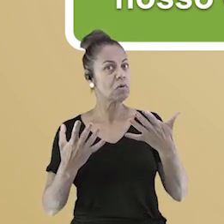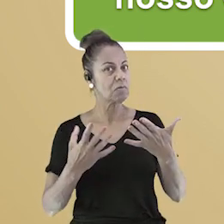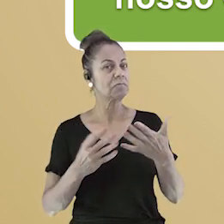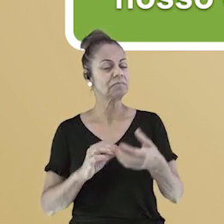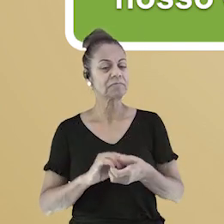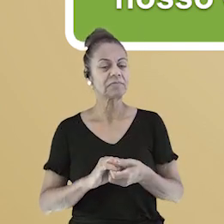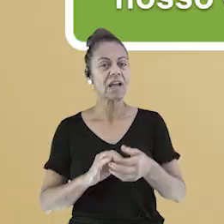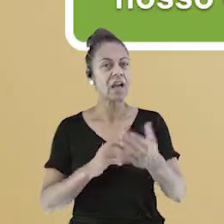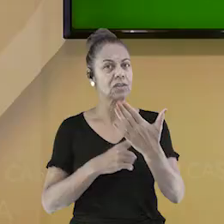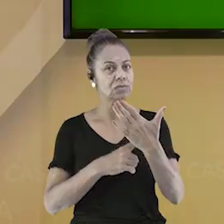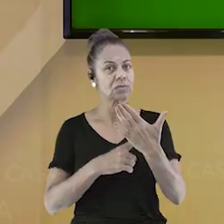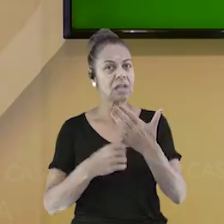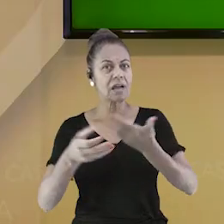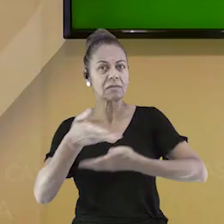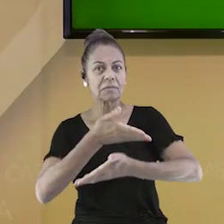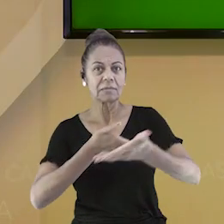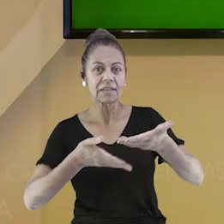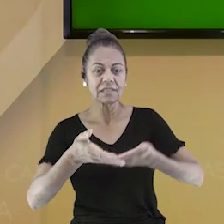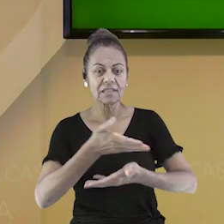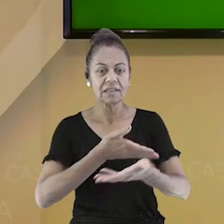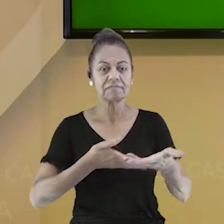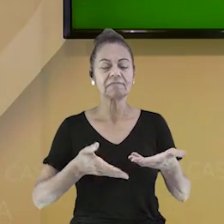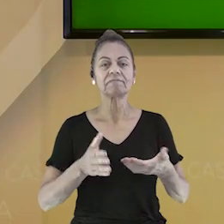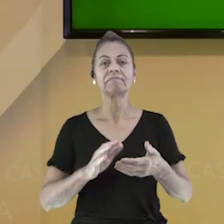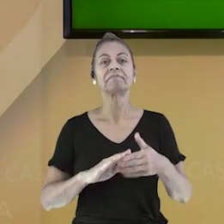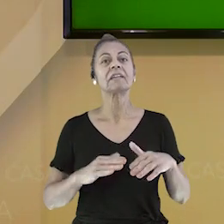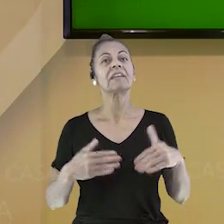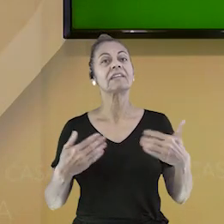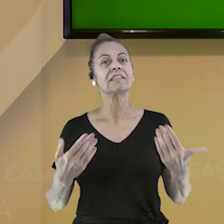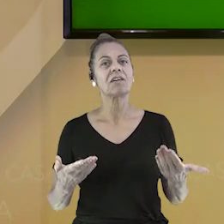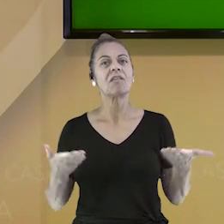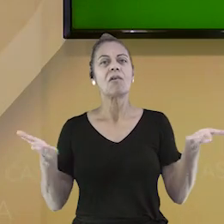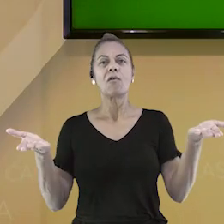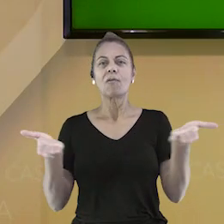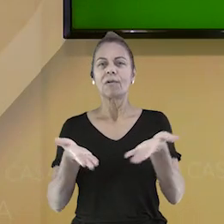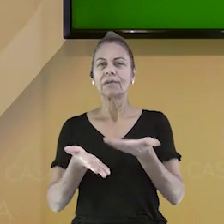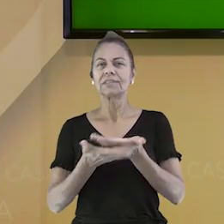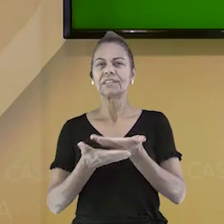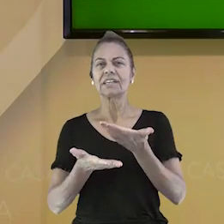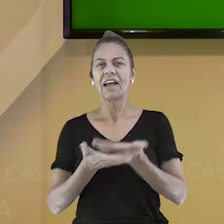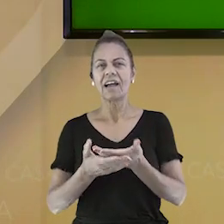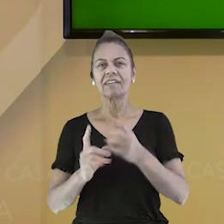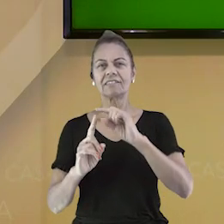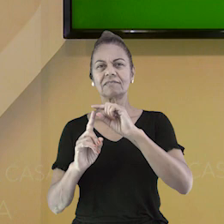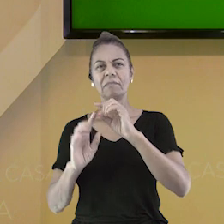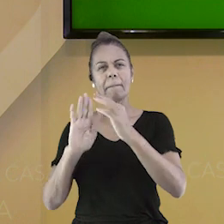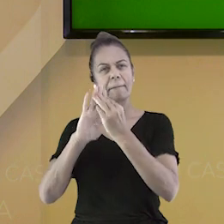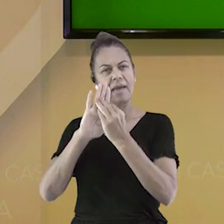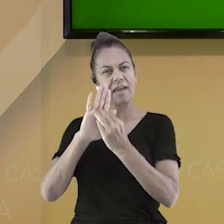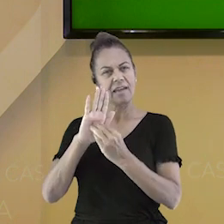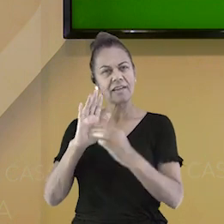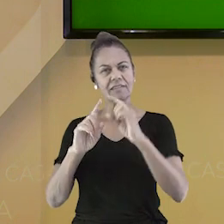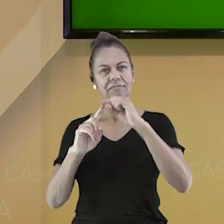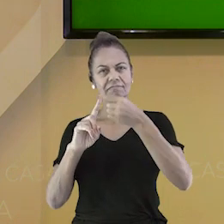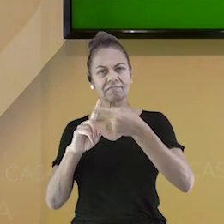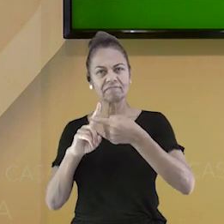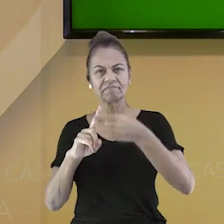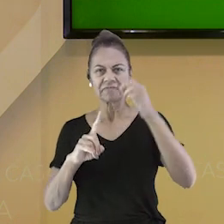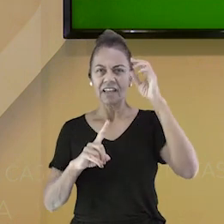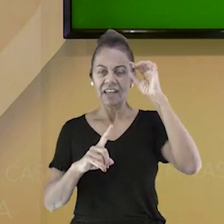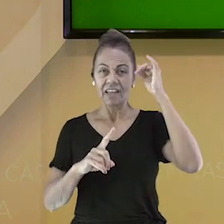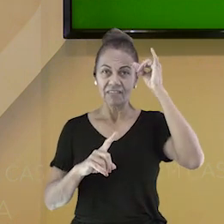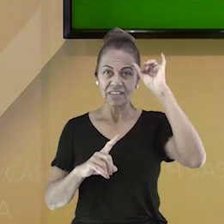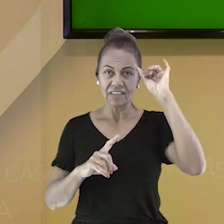muito. E é isso, oitavo e nono ano, gravidez e responsabilidades, métodos contraceptivos, foi nossa aula de